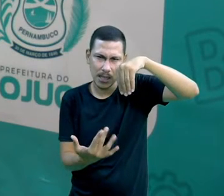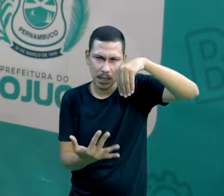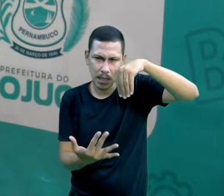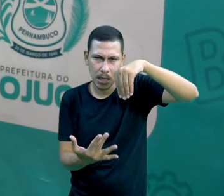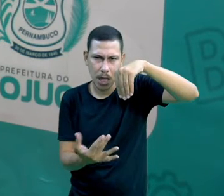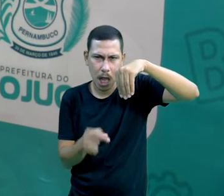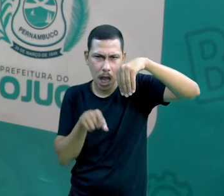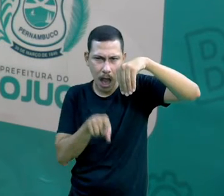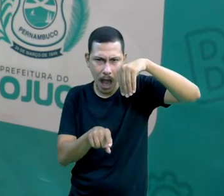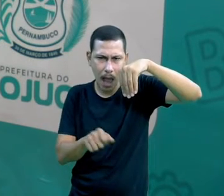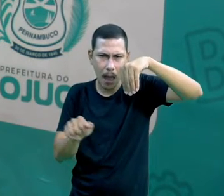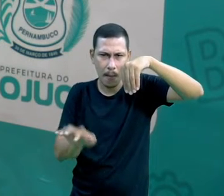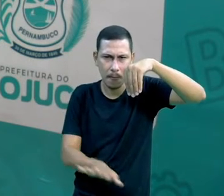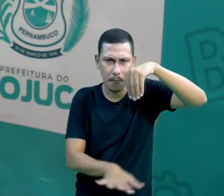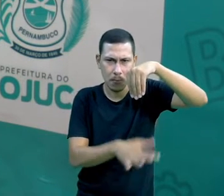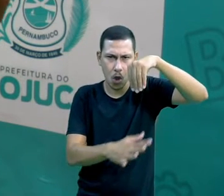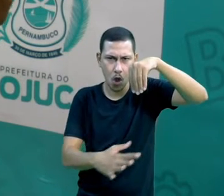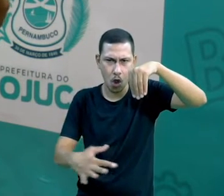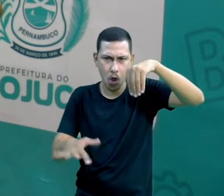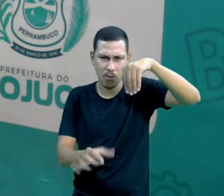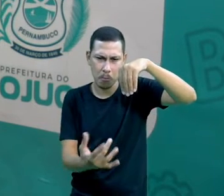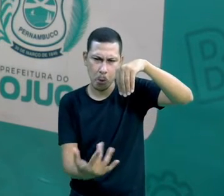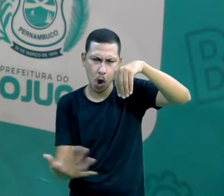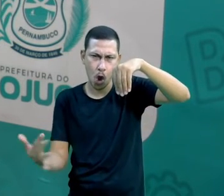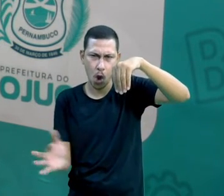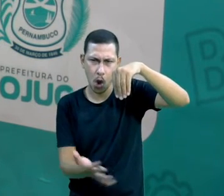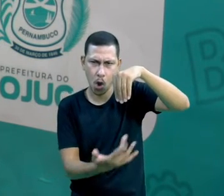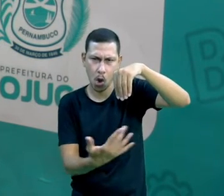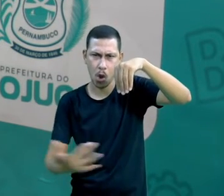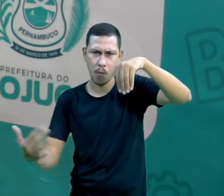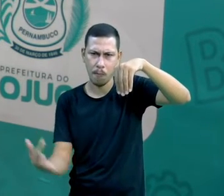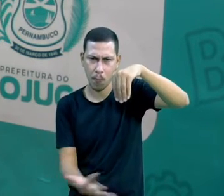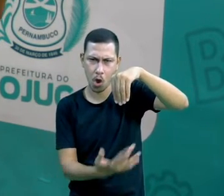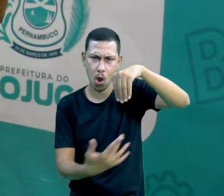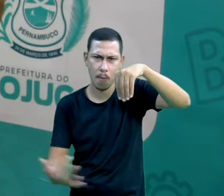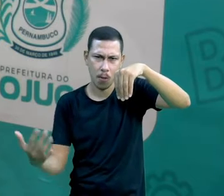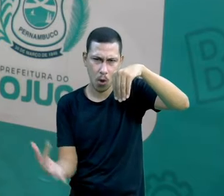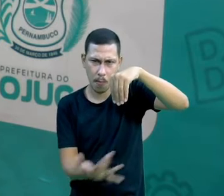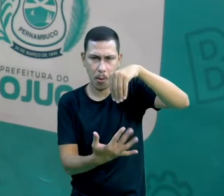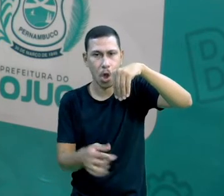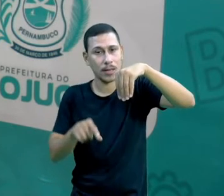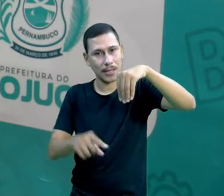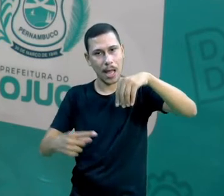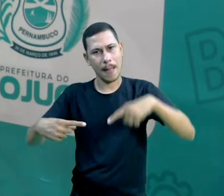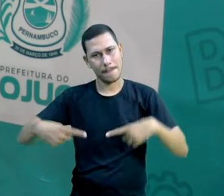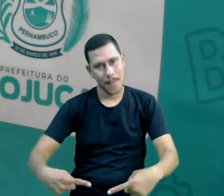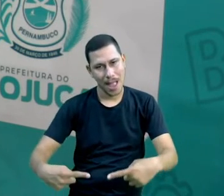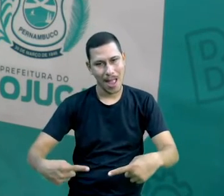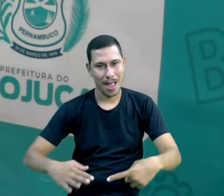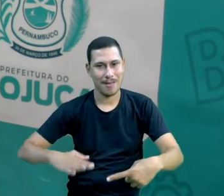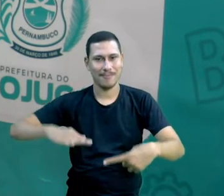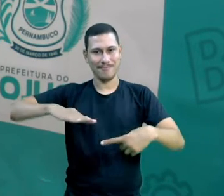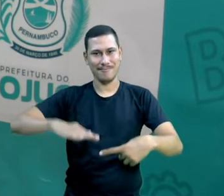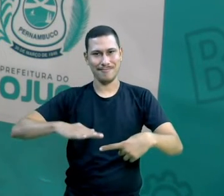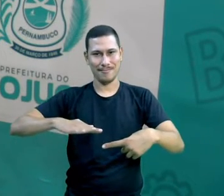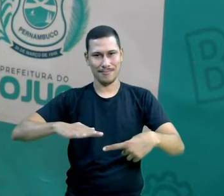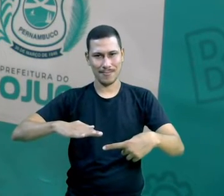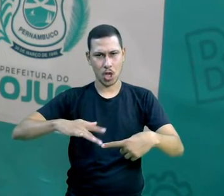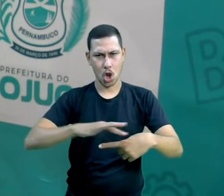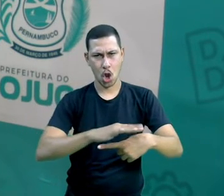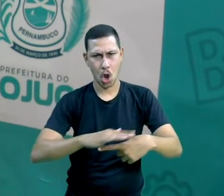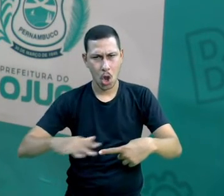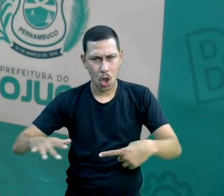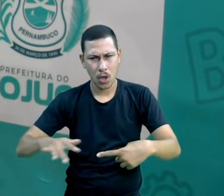está em movimento, como se fosse um oceano. Só que um oceano bem quente. E as placas estão ali em cima, boiando.